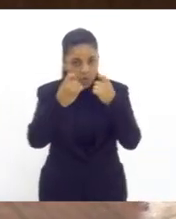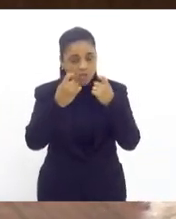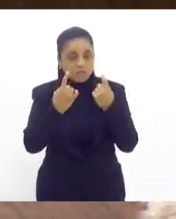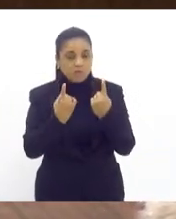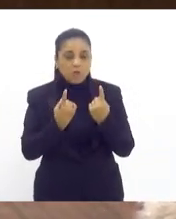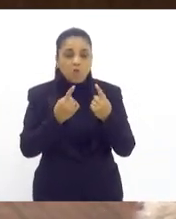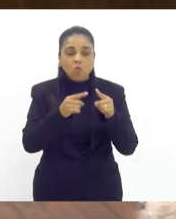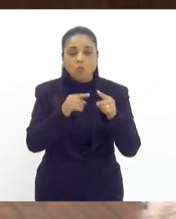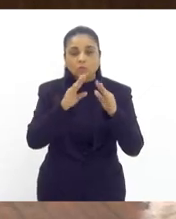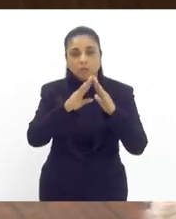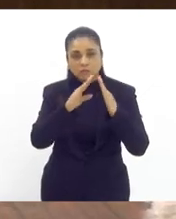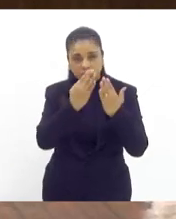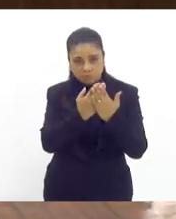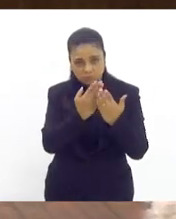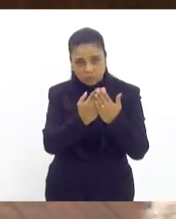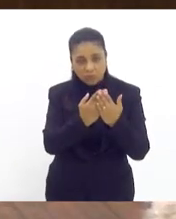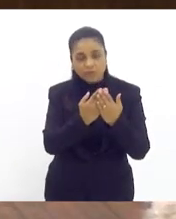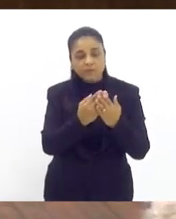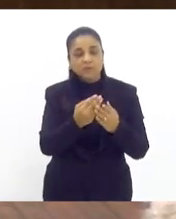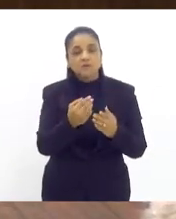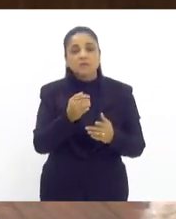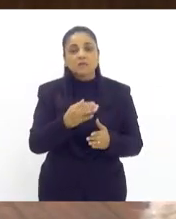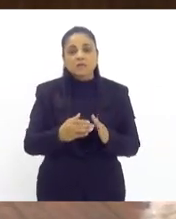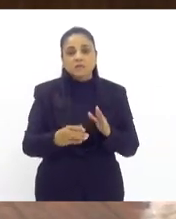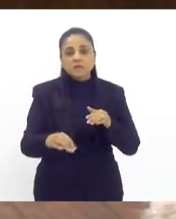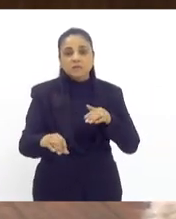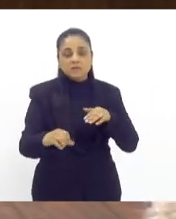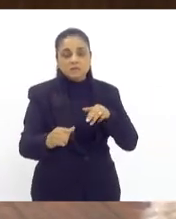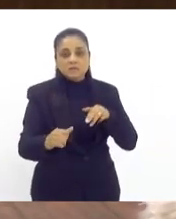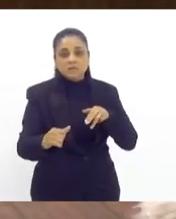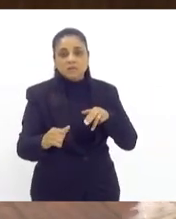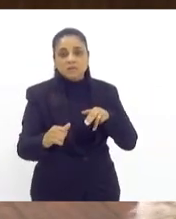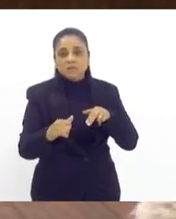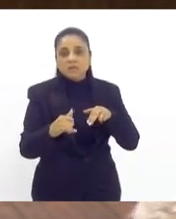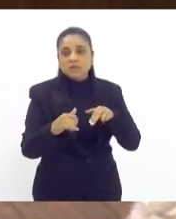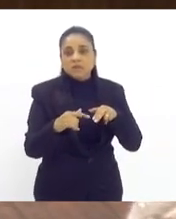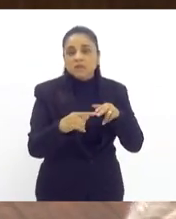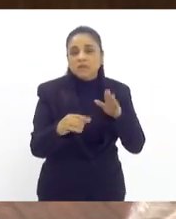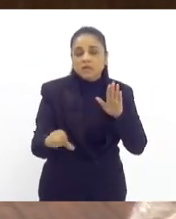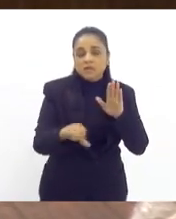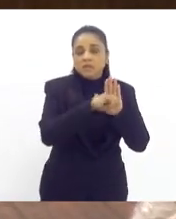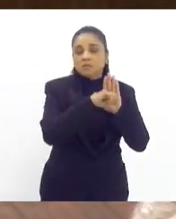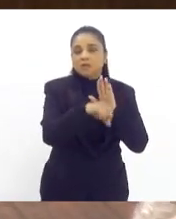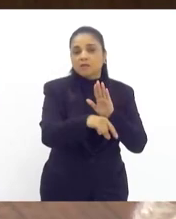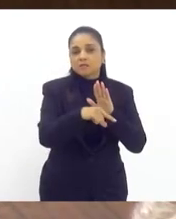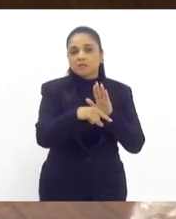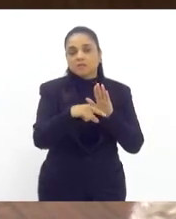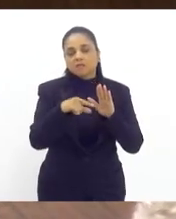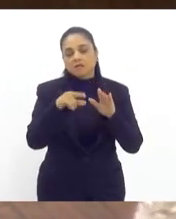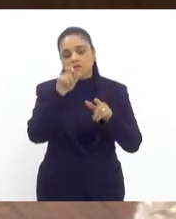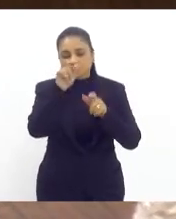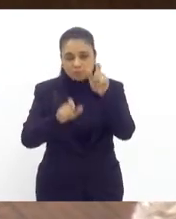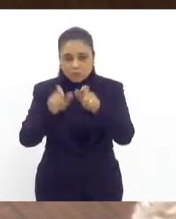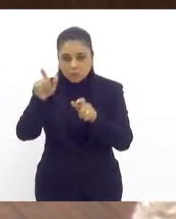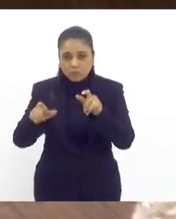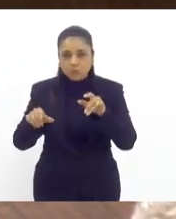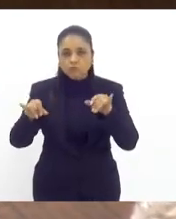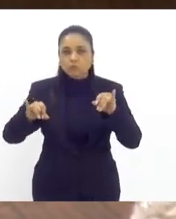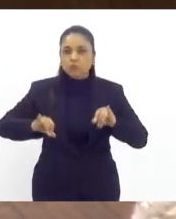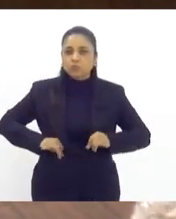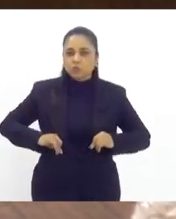escolas que tentava criminalizar as pessoas em sofrimento mental Então hoje no dia de luta contra